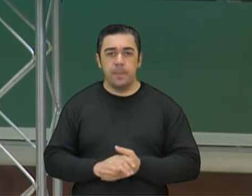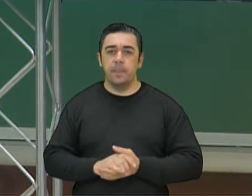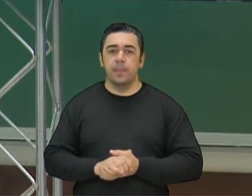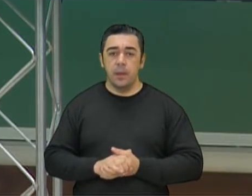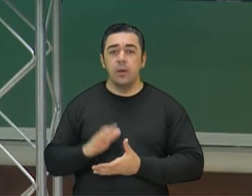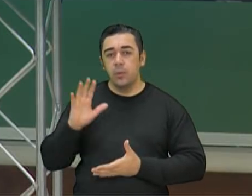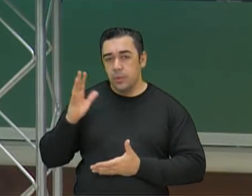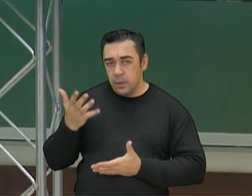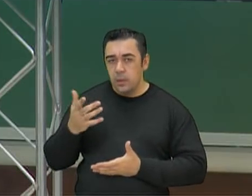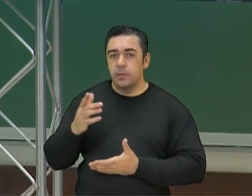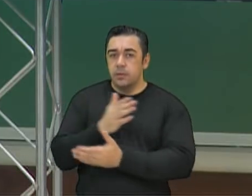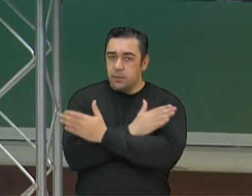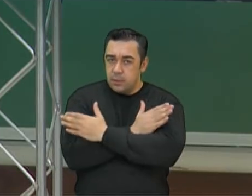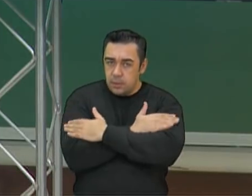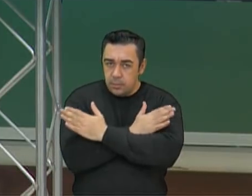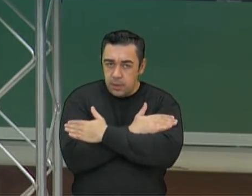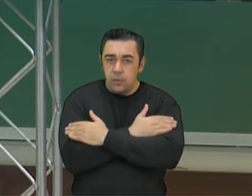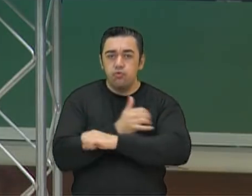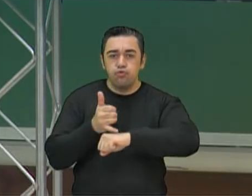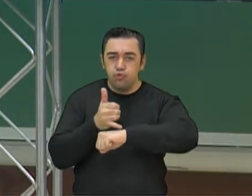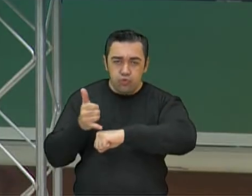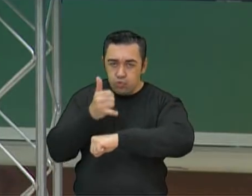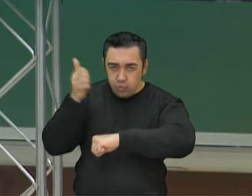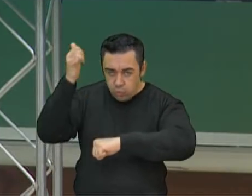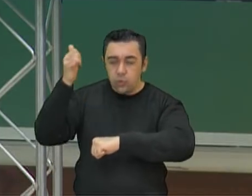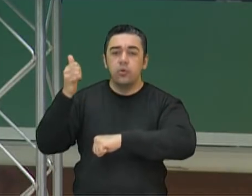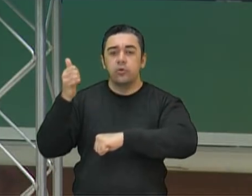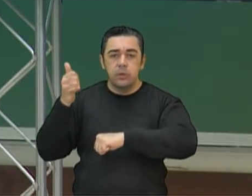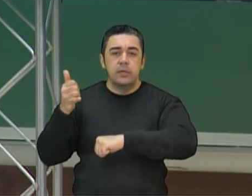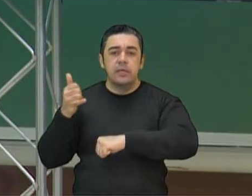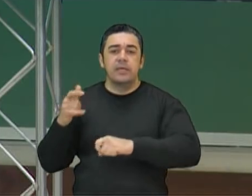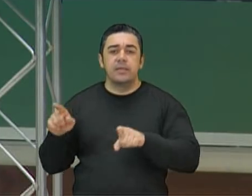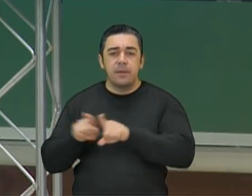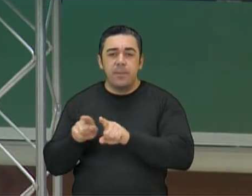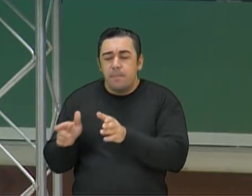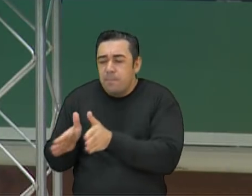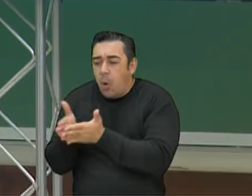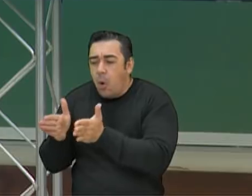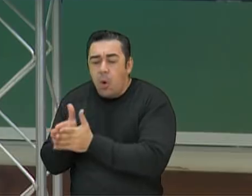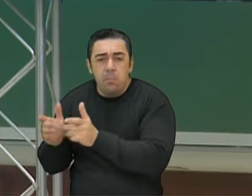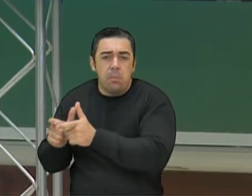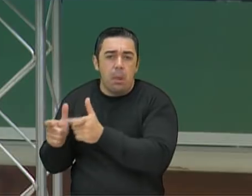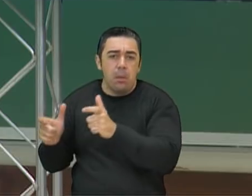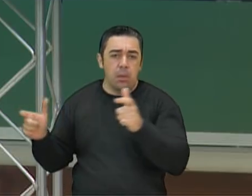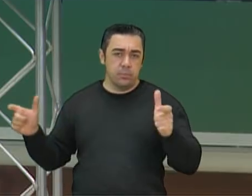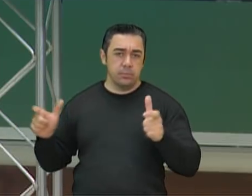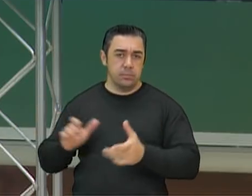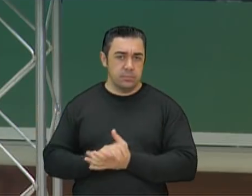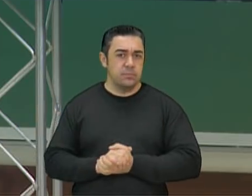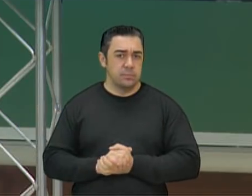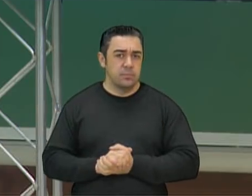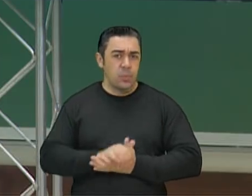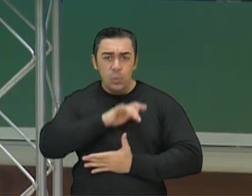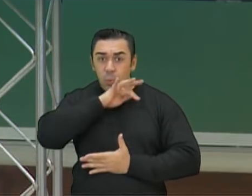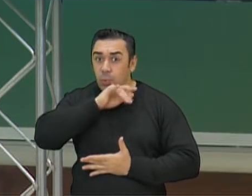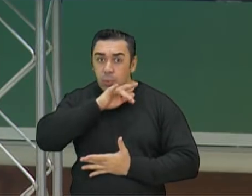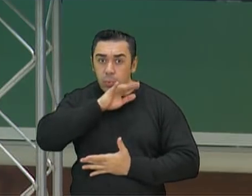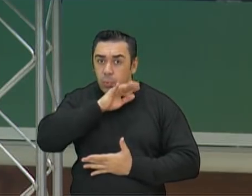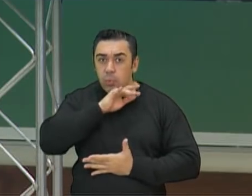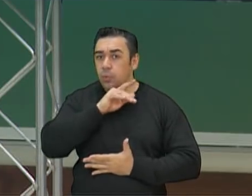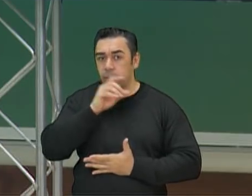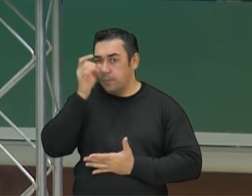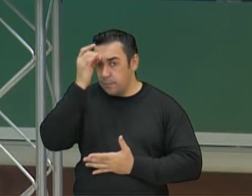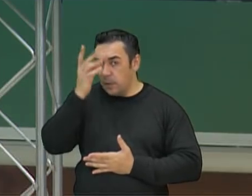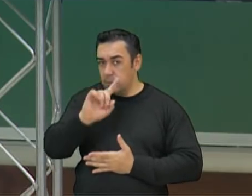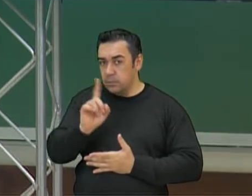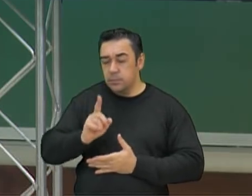novo, desemprego, inflação e crescimento da pobreza. Um cenário que não é muito fácil de se